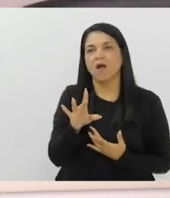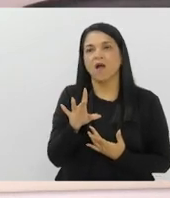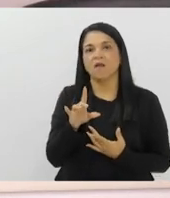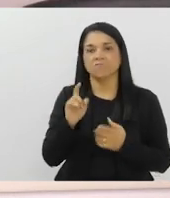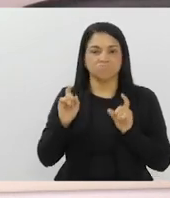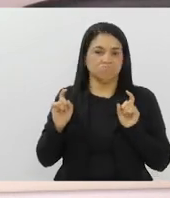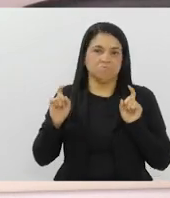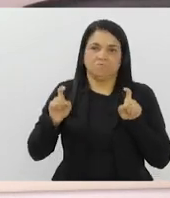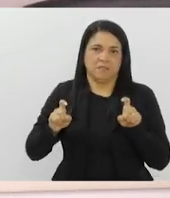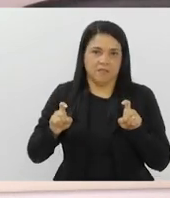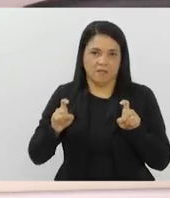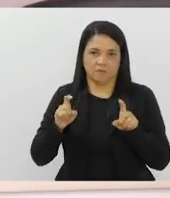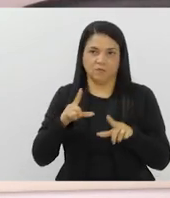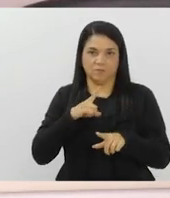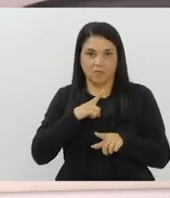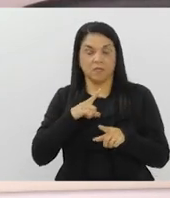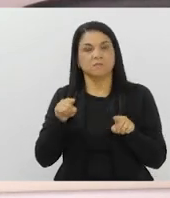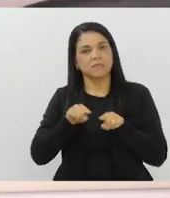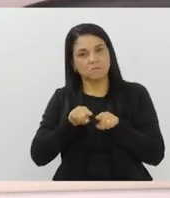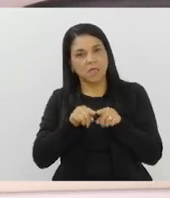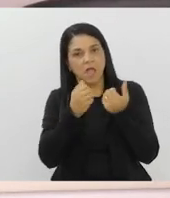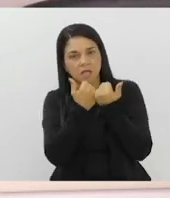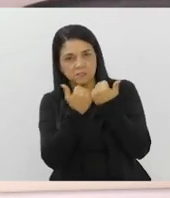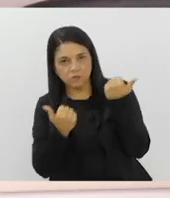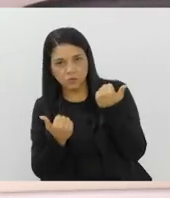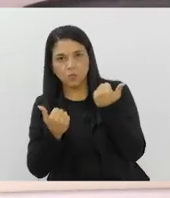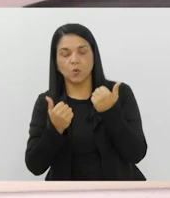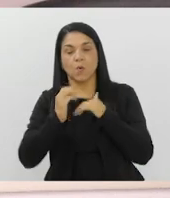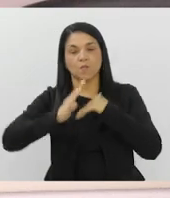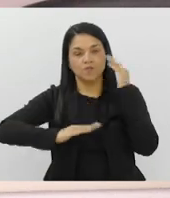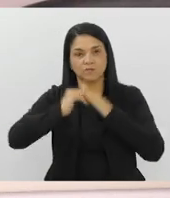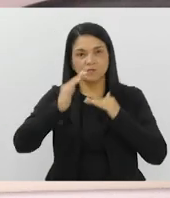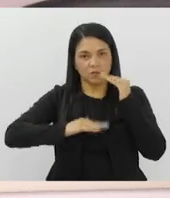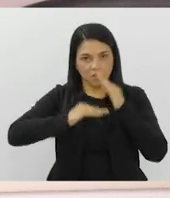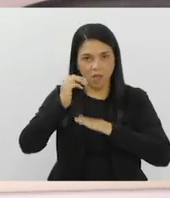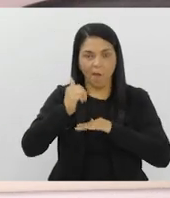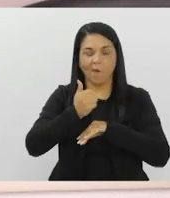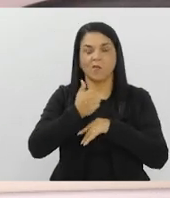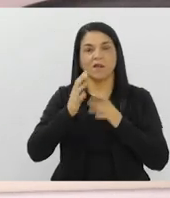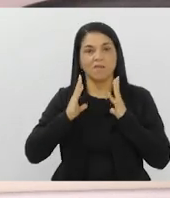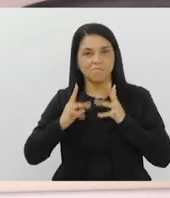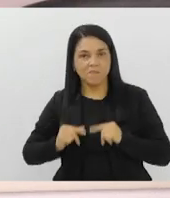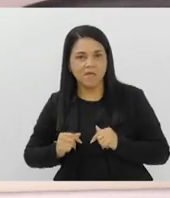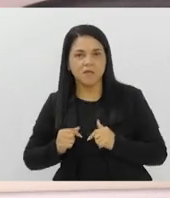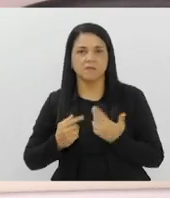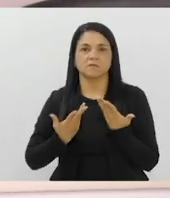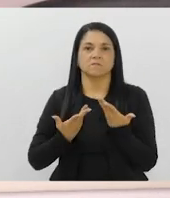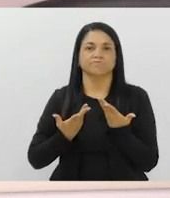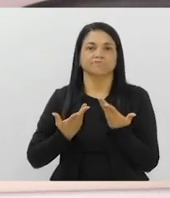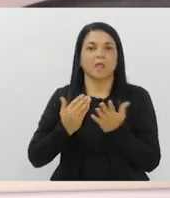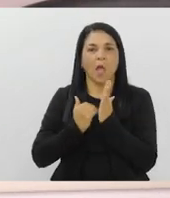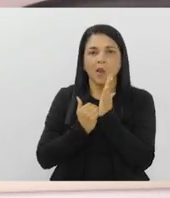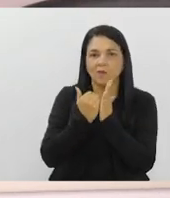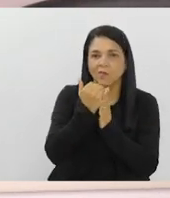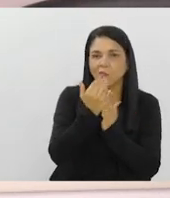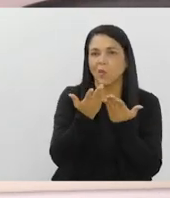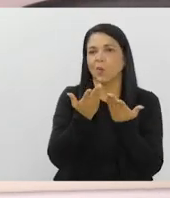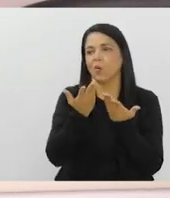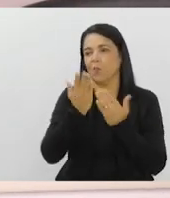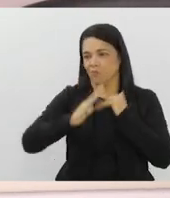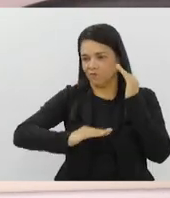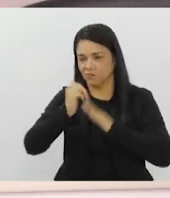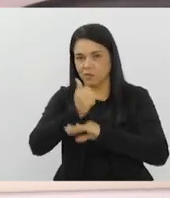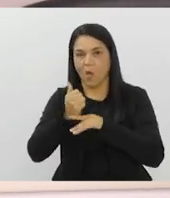mandato, mas quanto às assessoras, quanto aos profissionais da limpeza, quanto às ascensoristas, quanto aos profissionais de portaria, então,